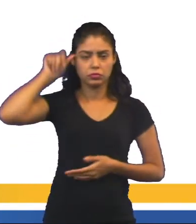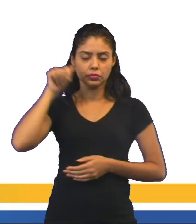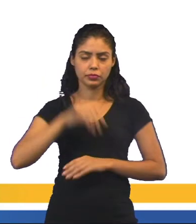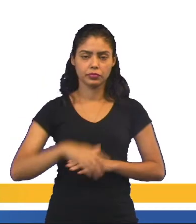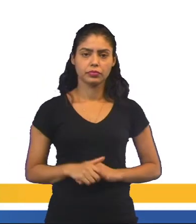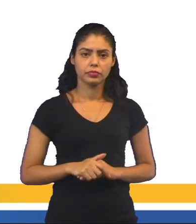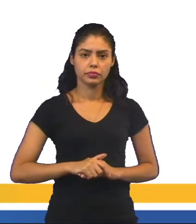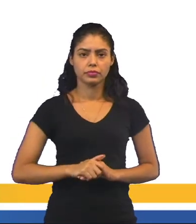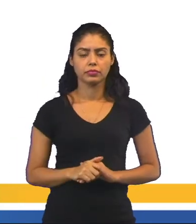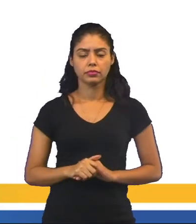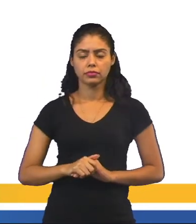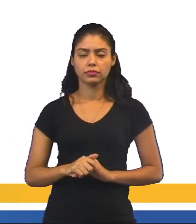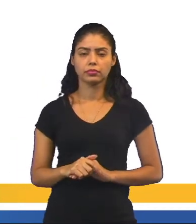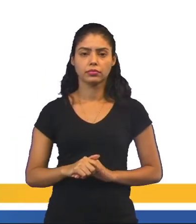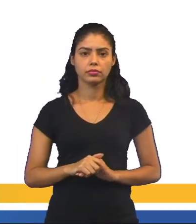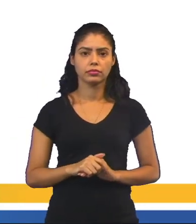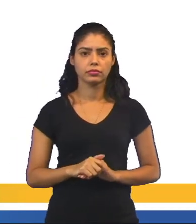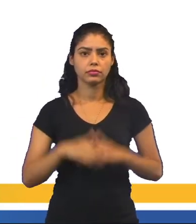principal rio